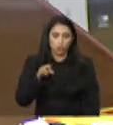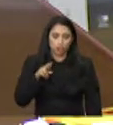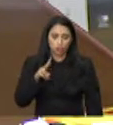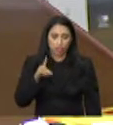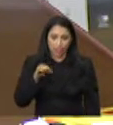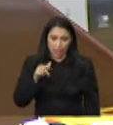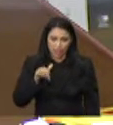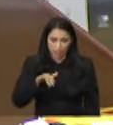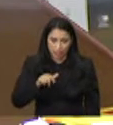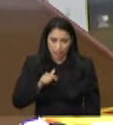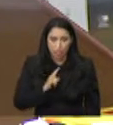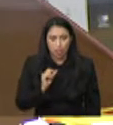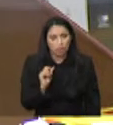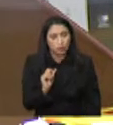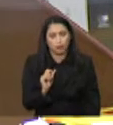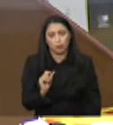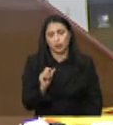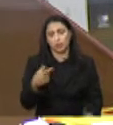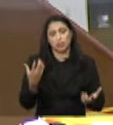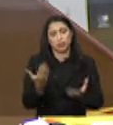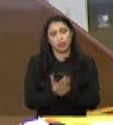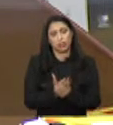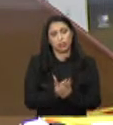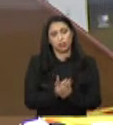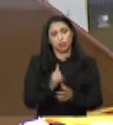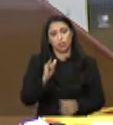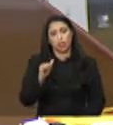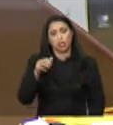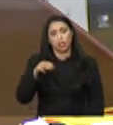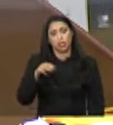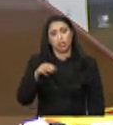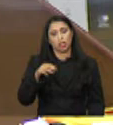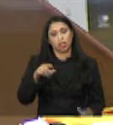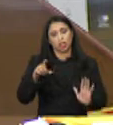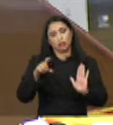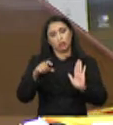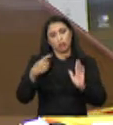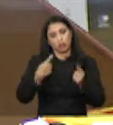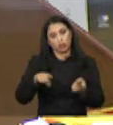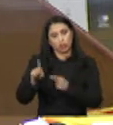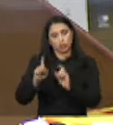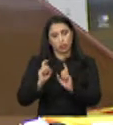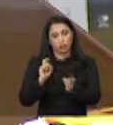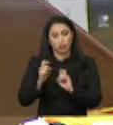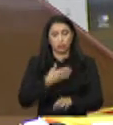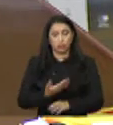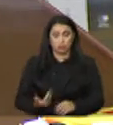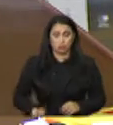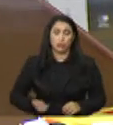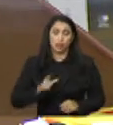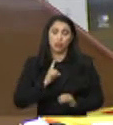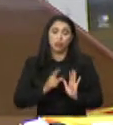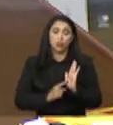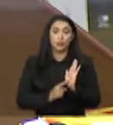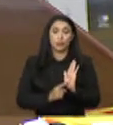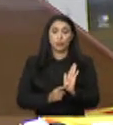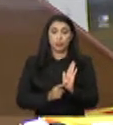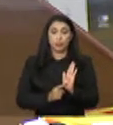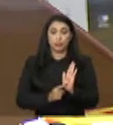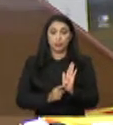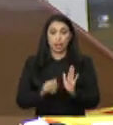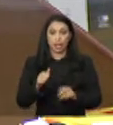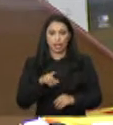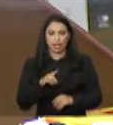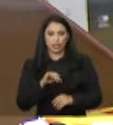competência por prerrogativa de foro para o julgamento de ações de improbidade porque as regras condicionais sobre prerrogativa de foro se refere expressamente a crimes